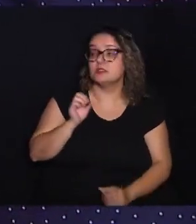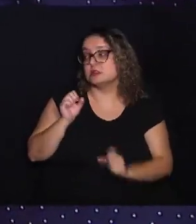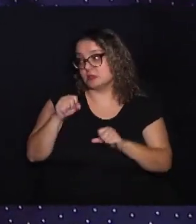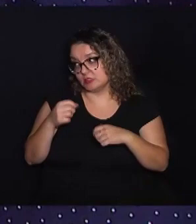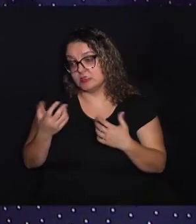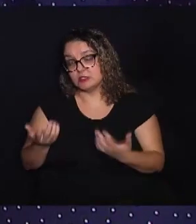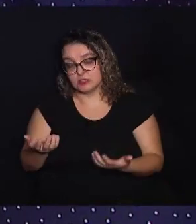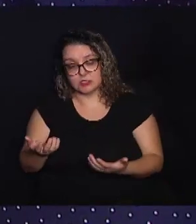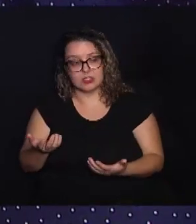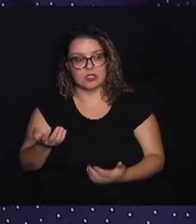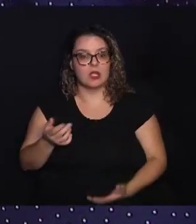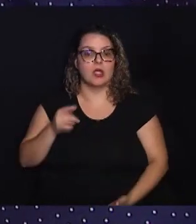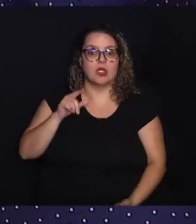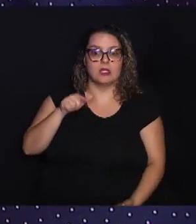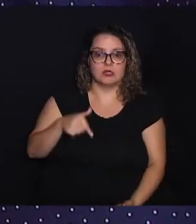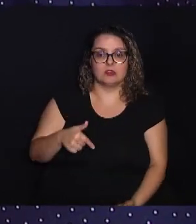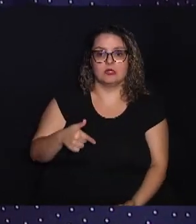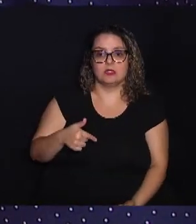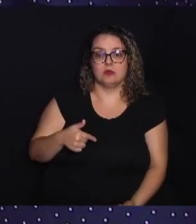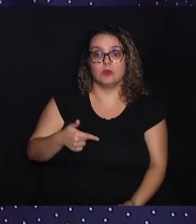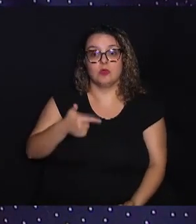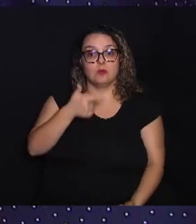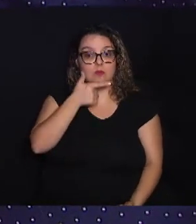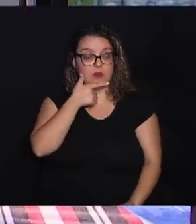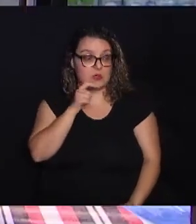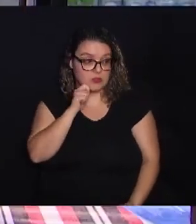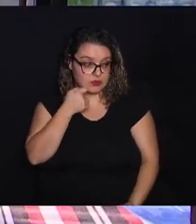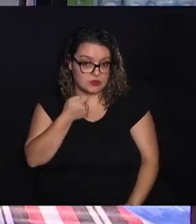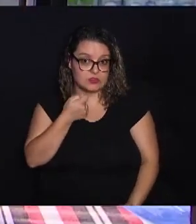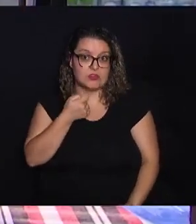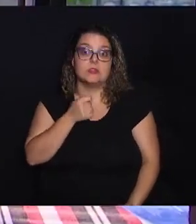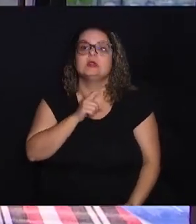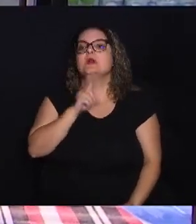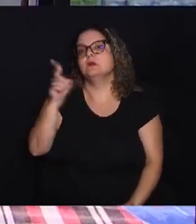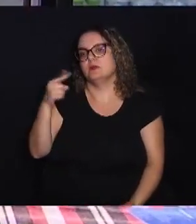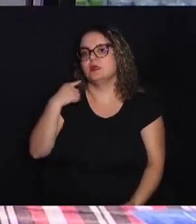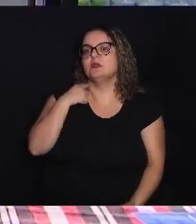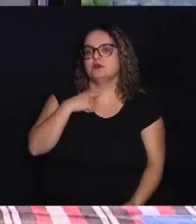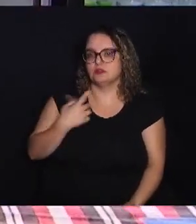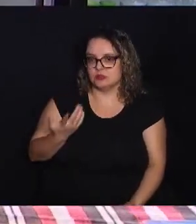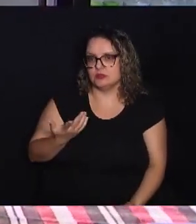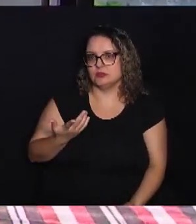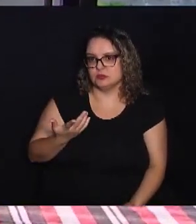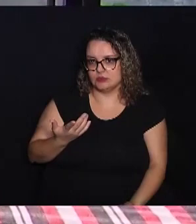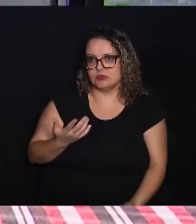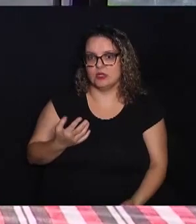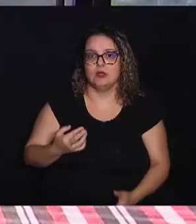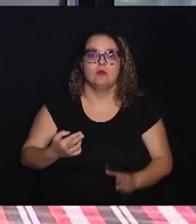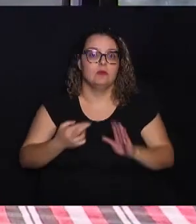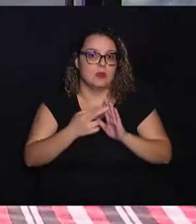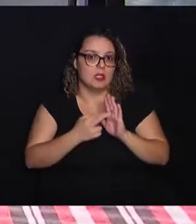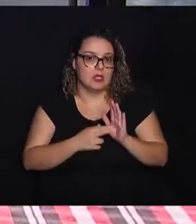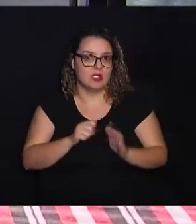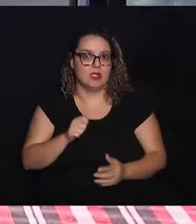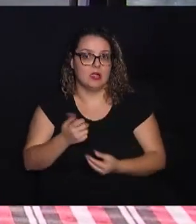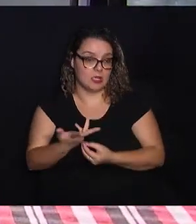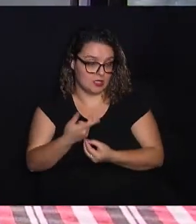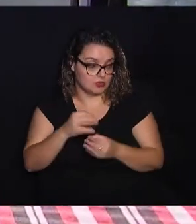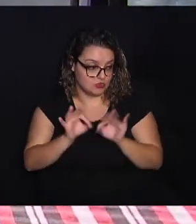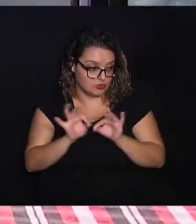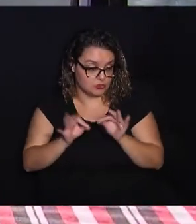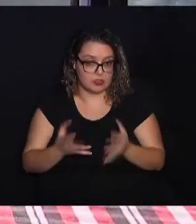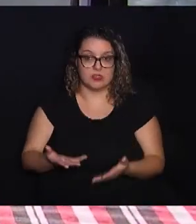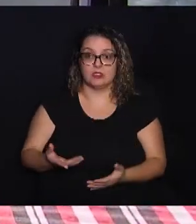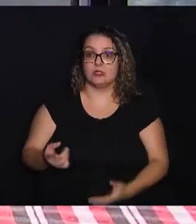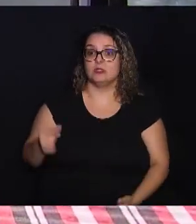Aí, nisso, eu já trouxe o pão de queijo vem de Minas, é uma receita artesanal, então eu trago de